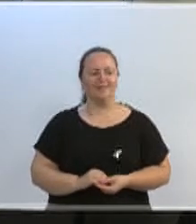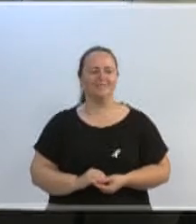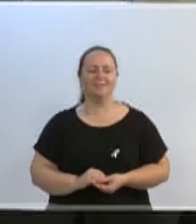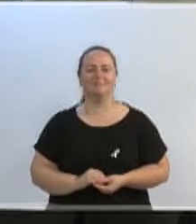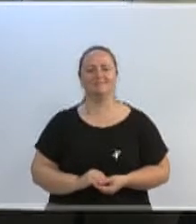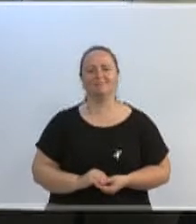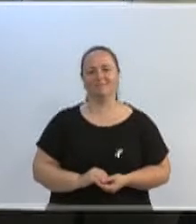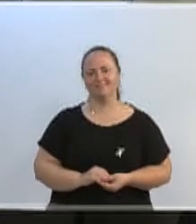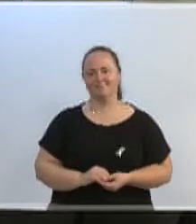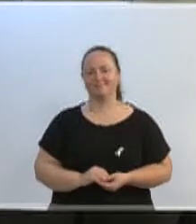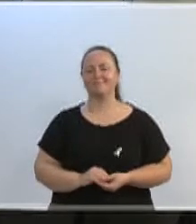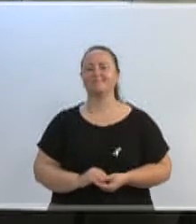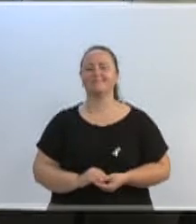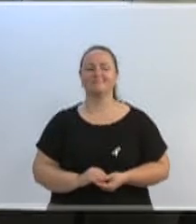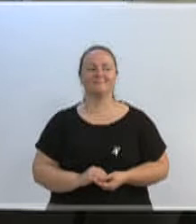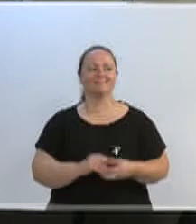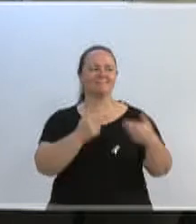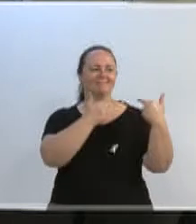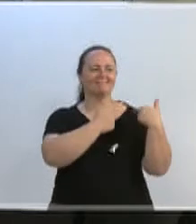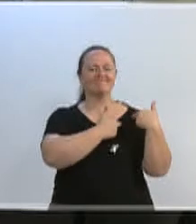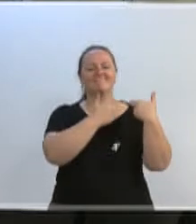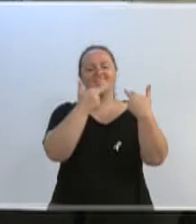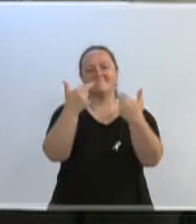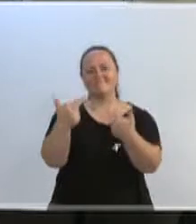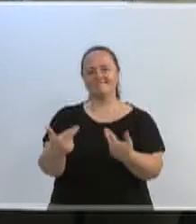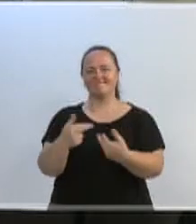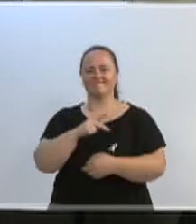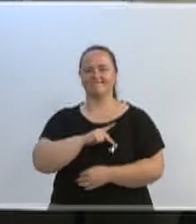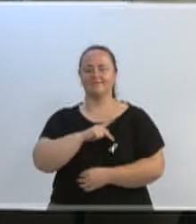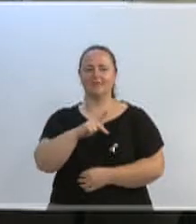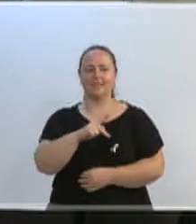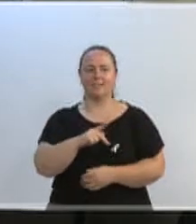Devolvo a palavra para o nosso presidente para encerrar.